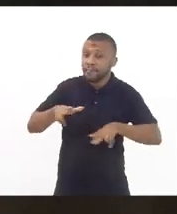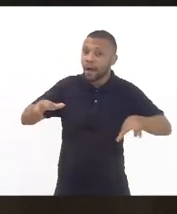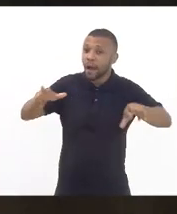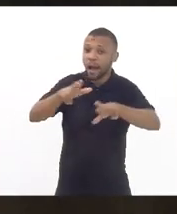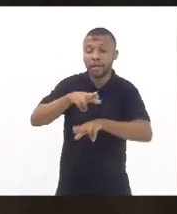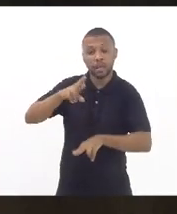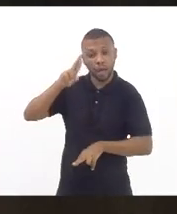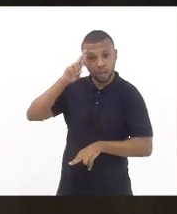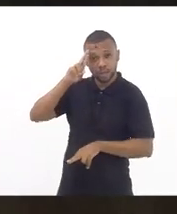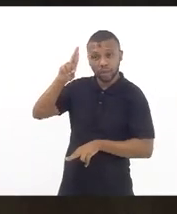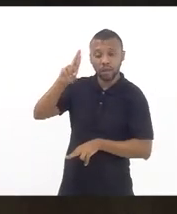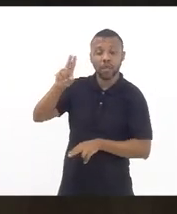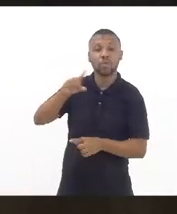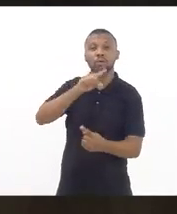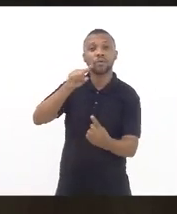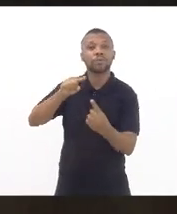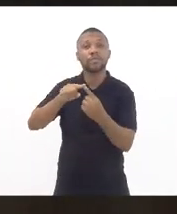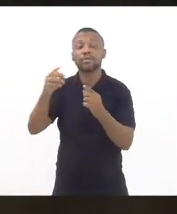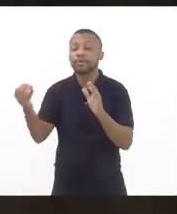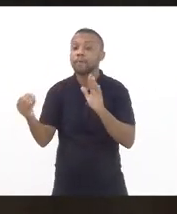colocar o degase